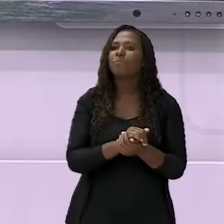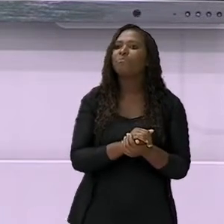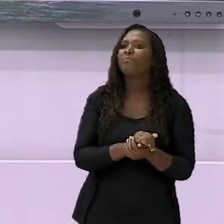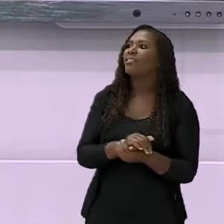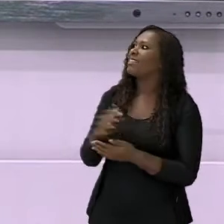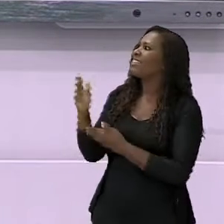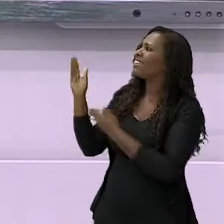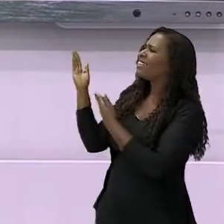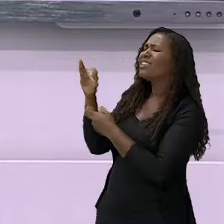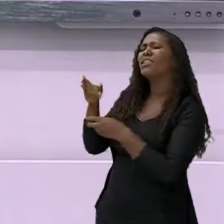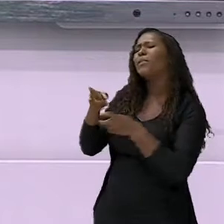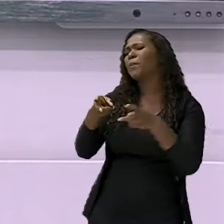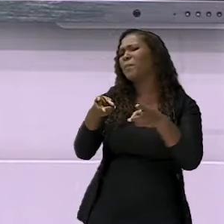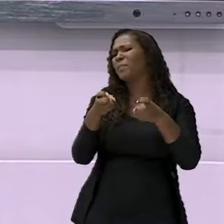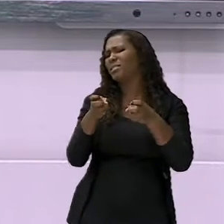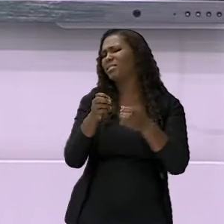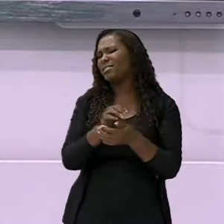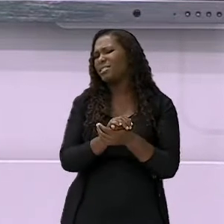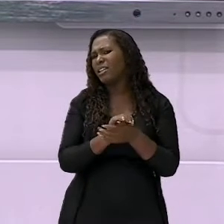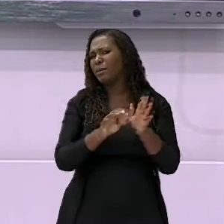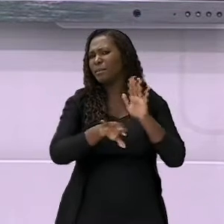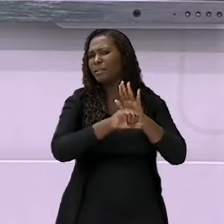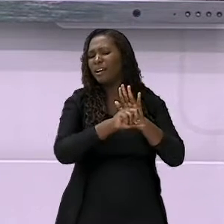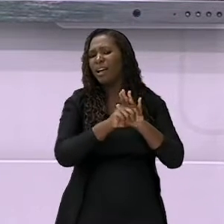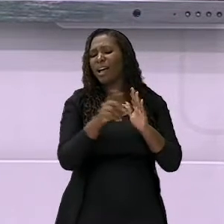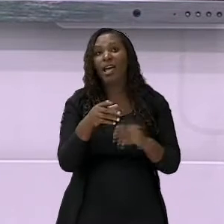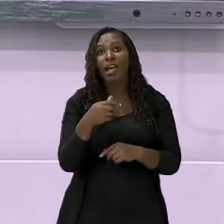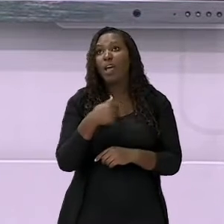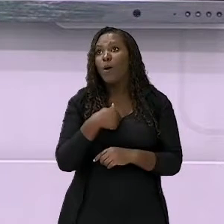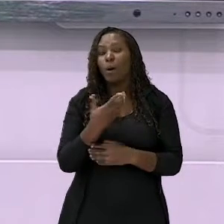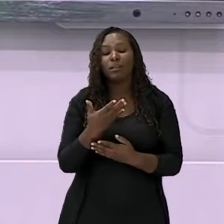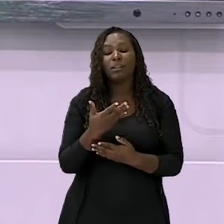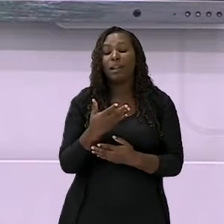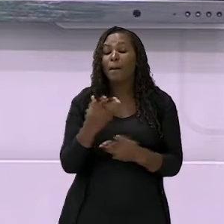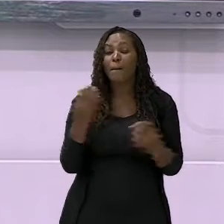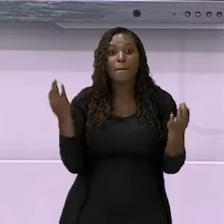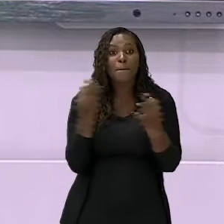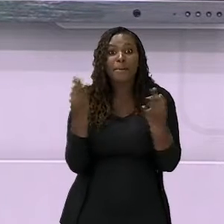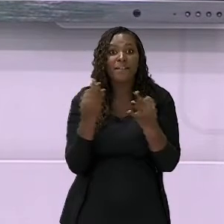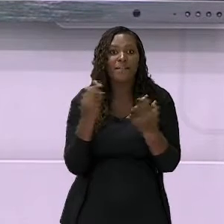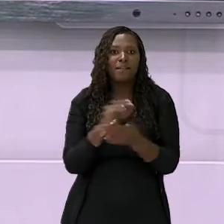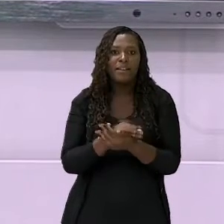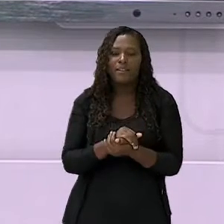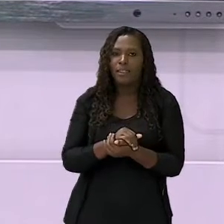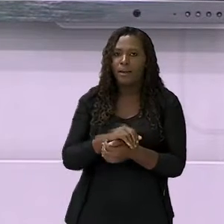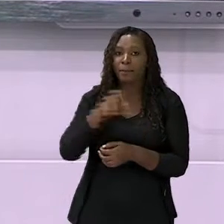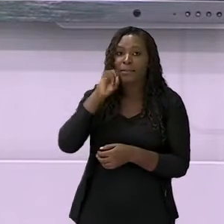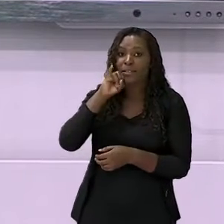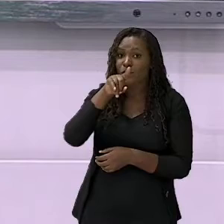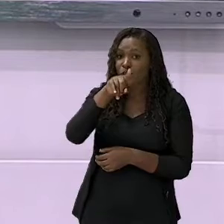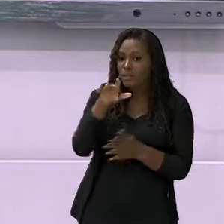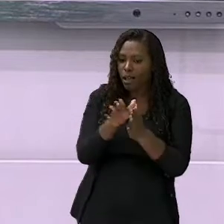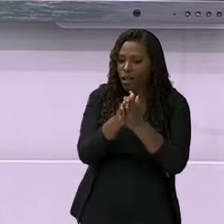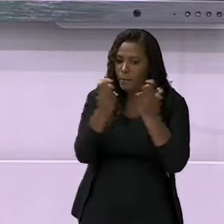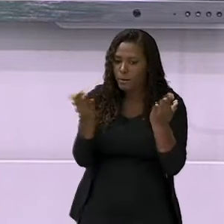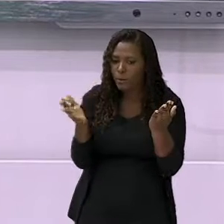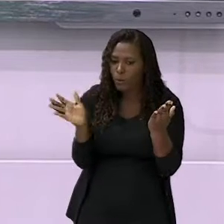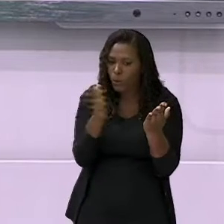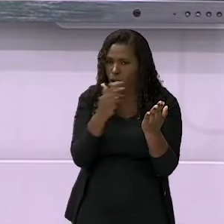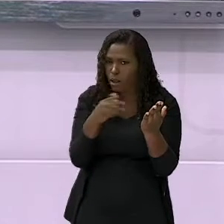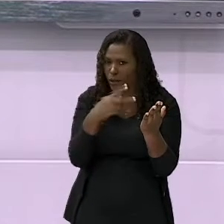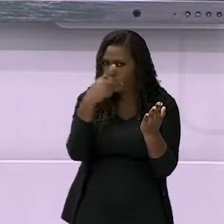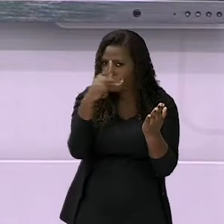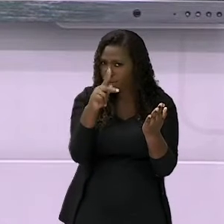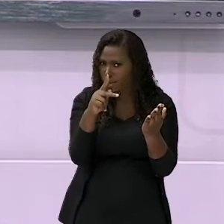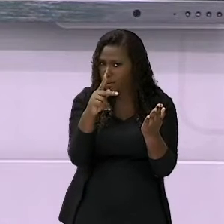Observe essa figura, eu acho que ela é icônica. Se você abrir o seu livro de arte falando sobre arte abstrata, com